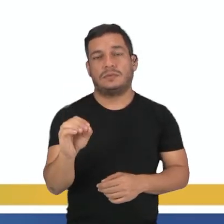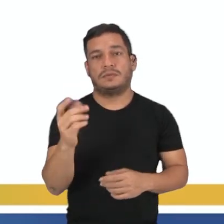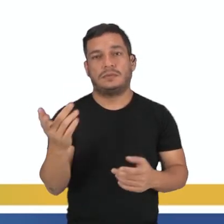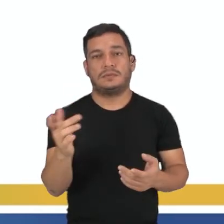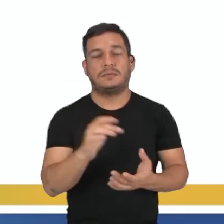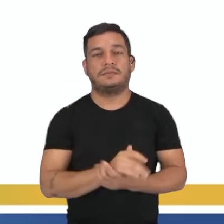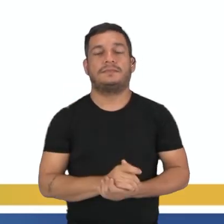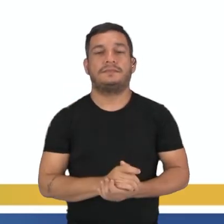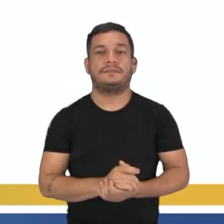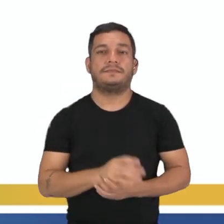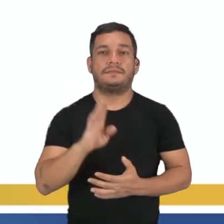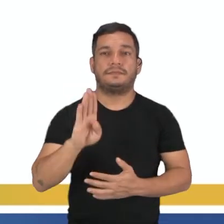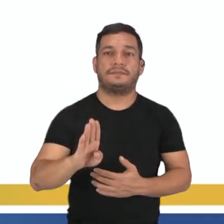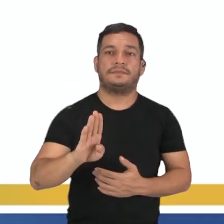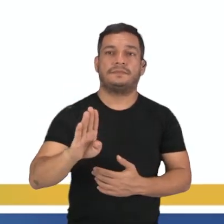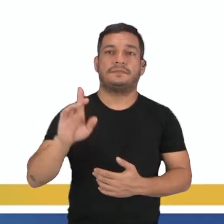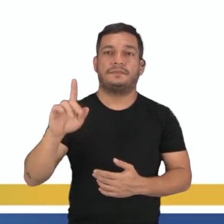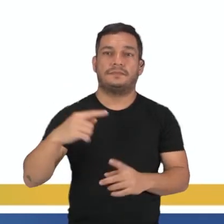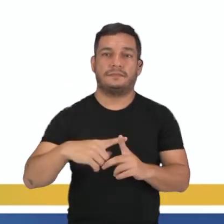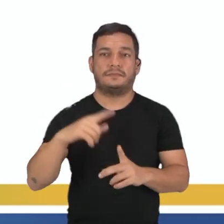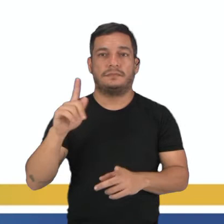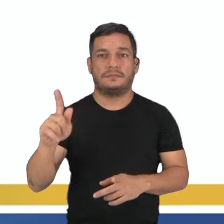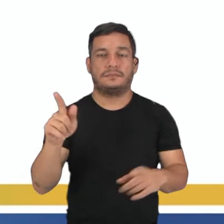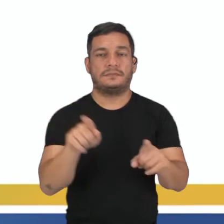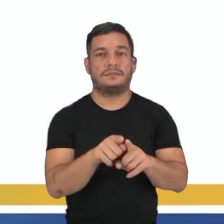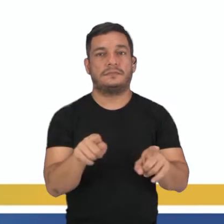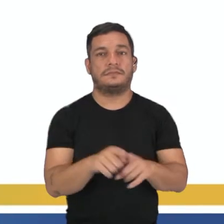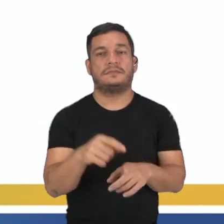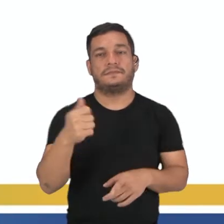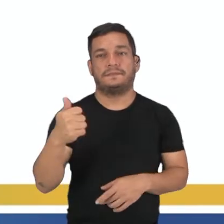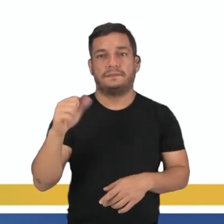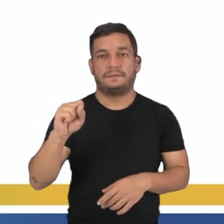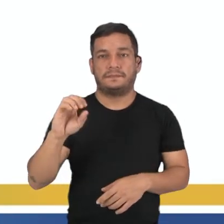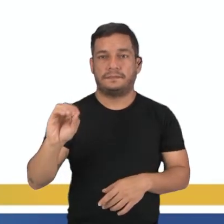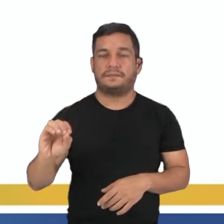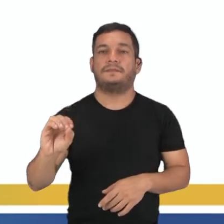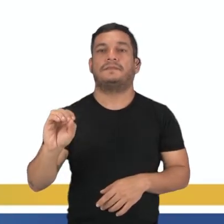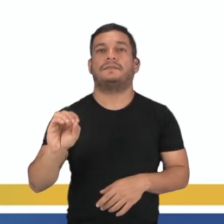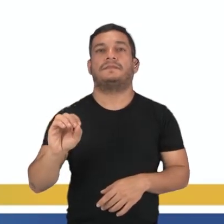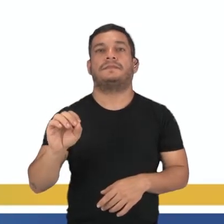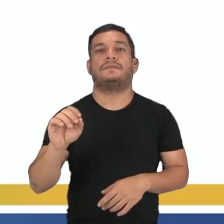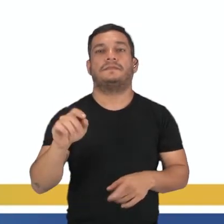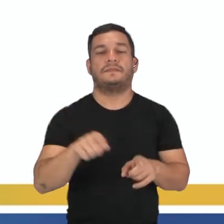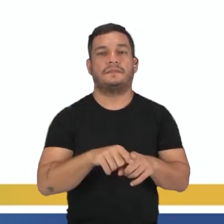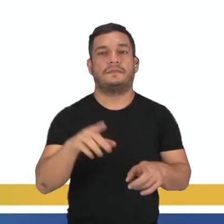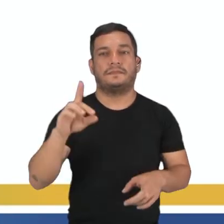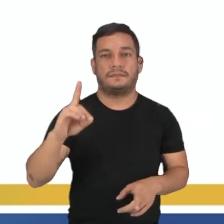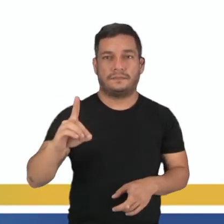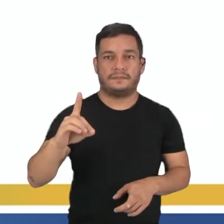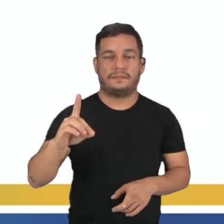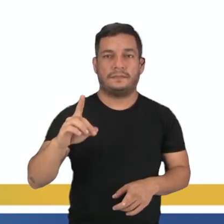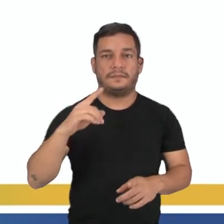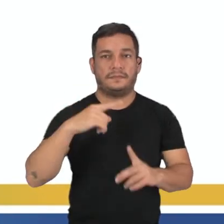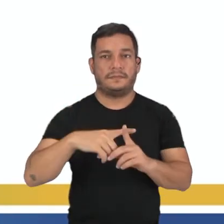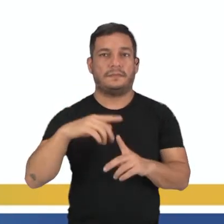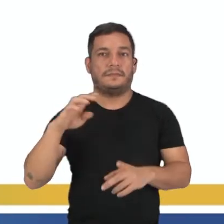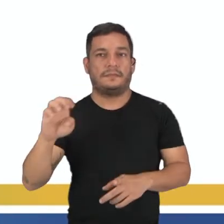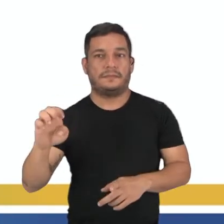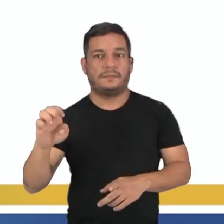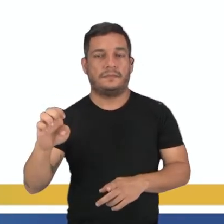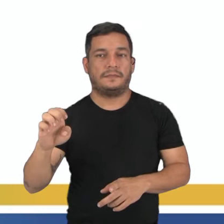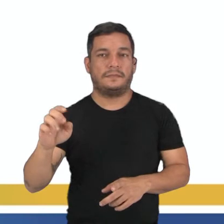assim como B mais G também é igual a 180, assim como D mais